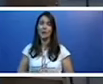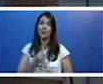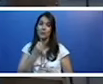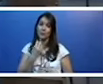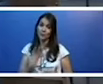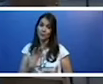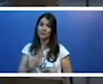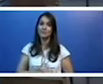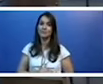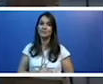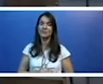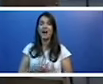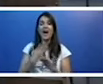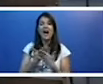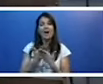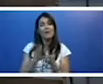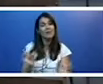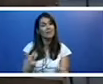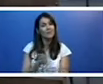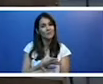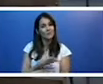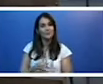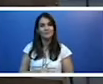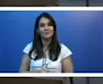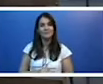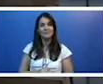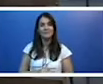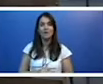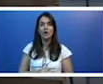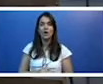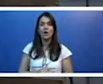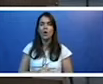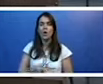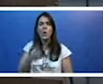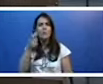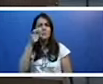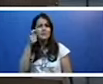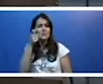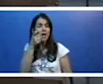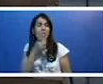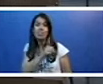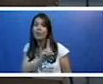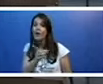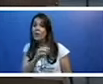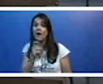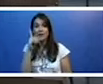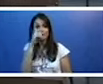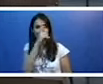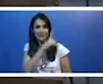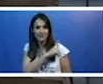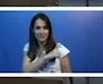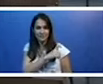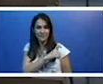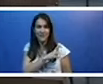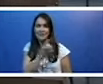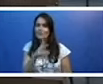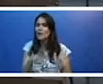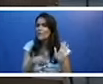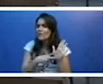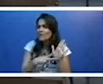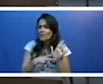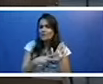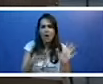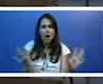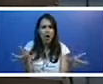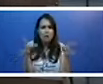gente, essa é a nossa aula de hoje sobre escalas. Observa que não é difícil isso aqui também. Basta eu